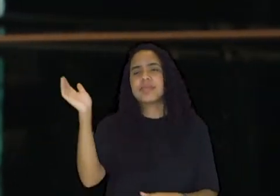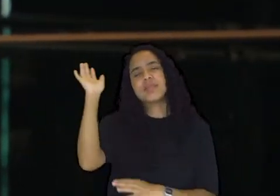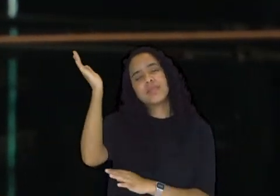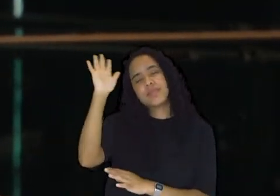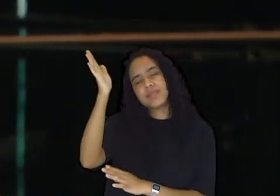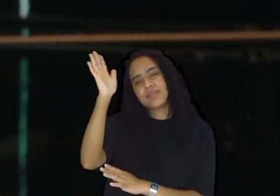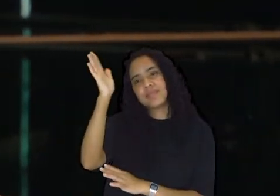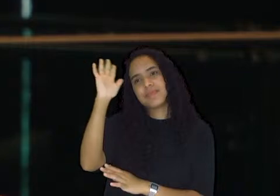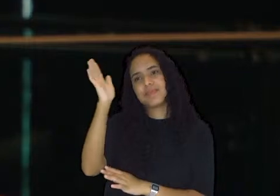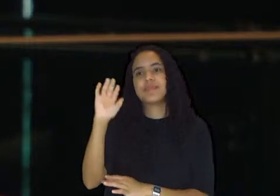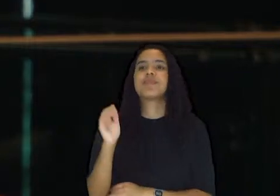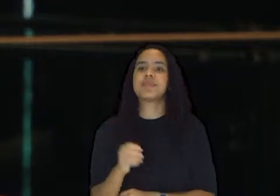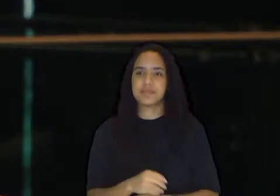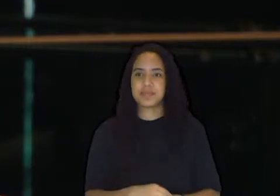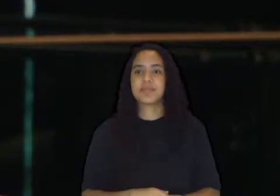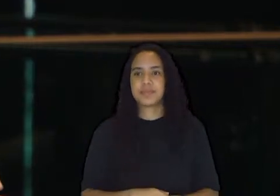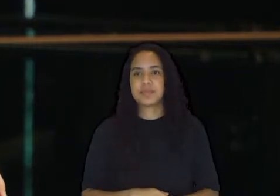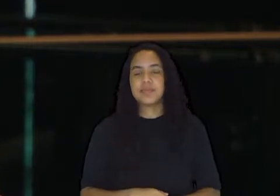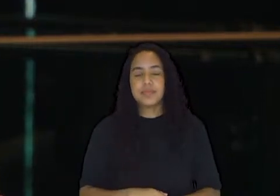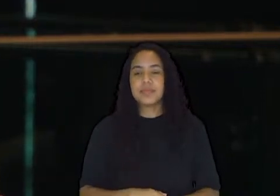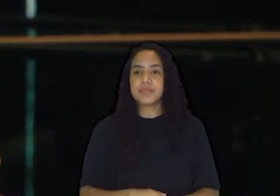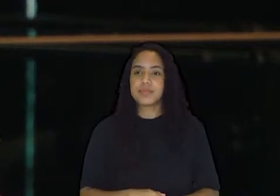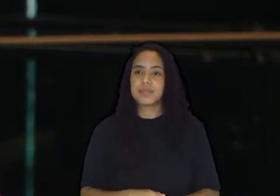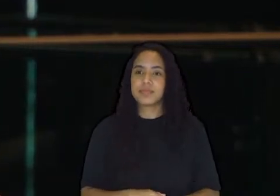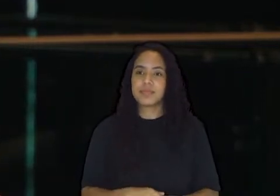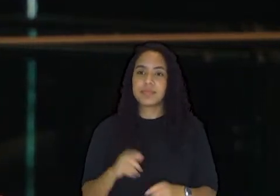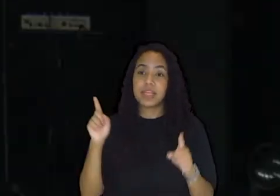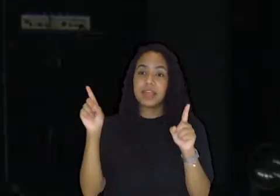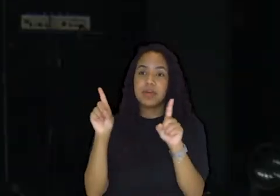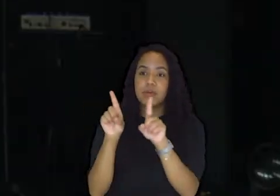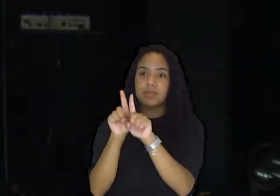sentar-se, encontrar aí um lugar também.